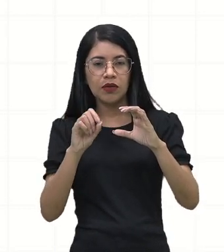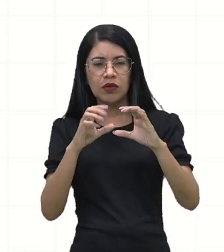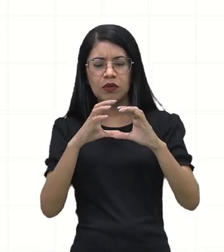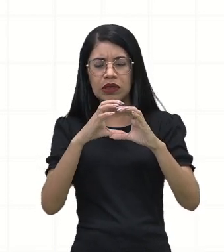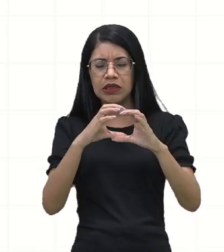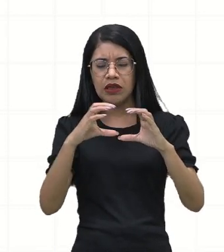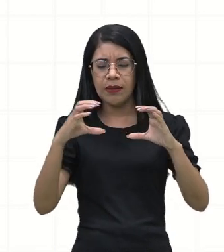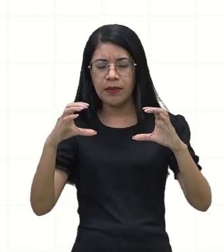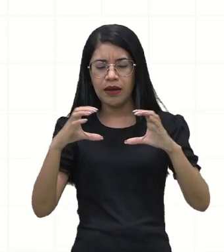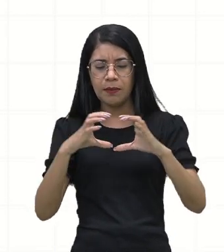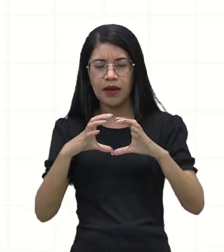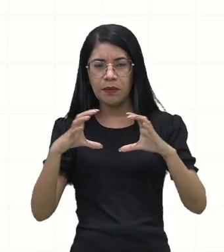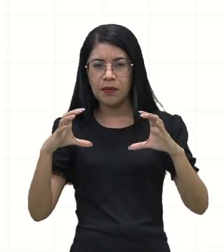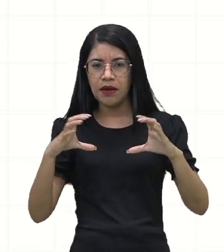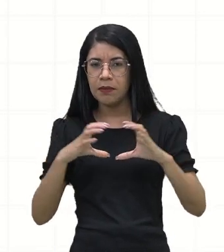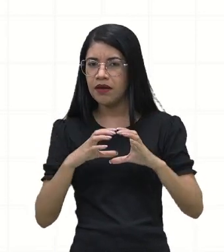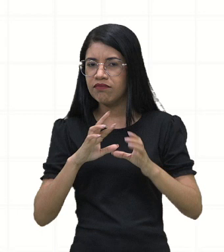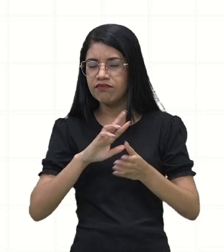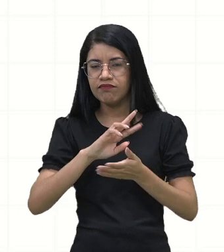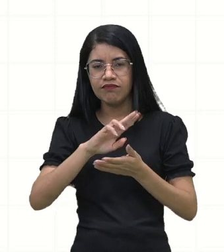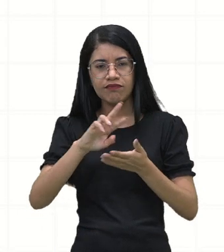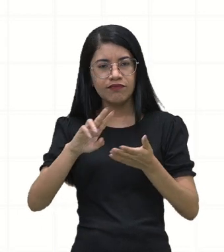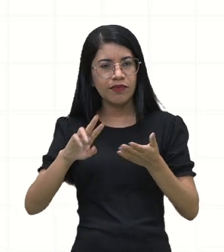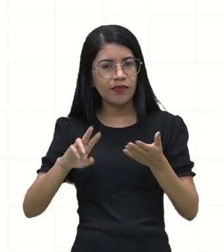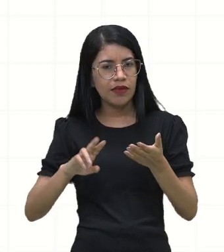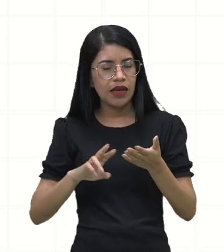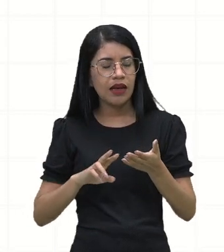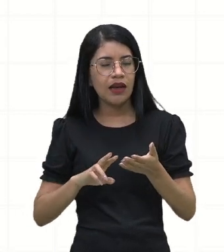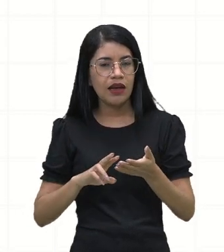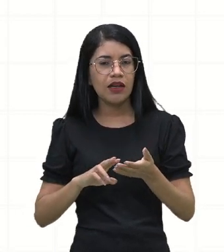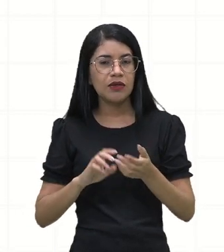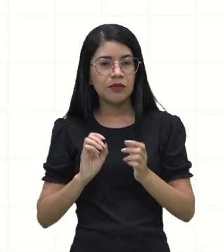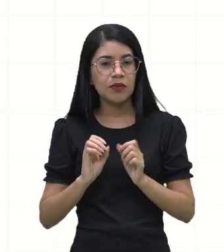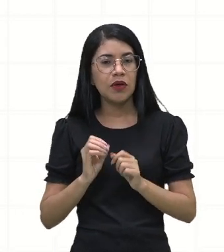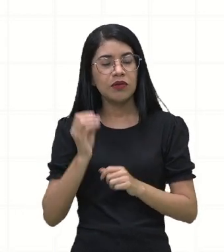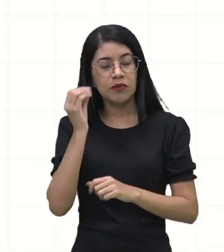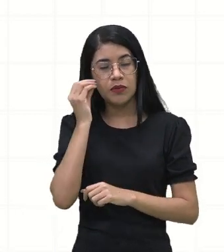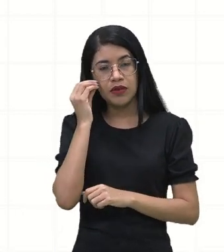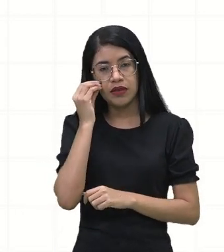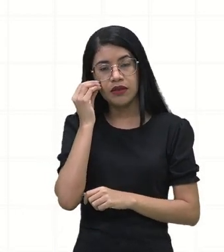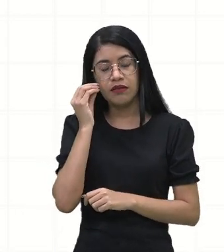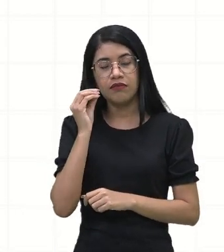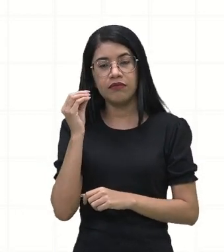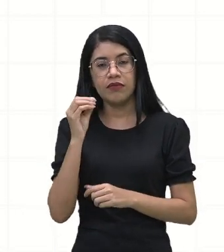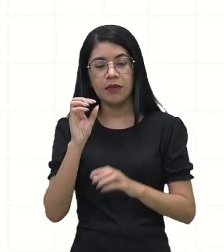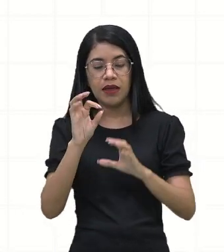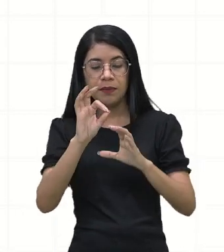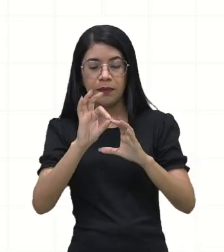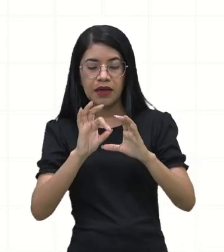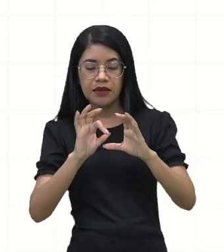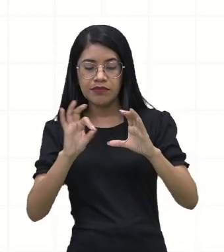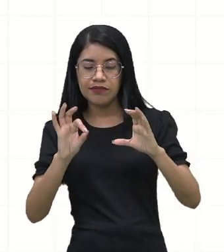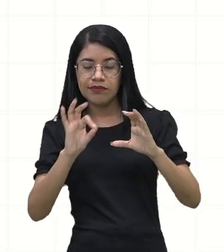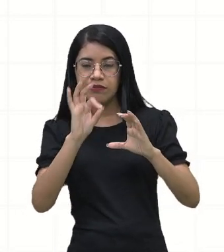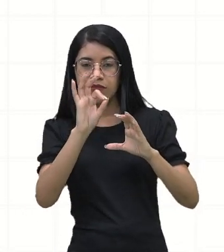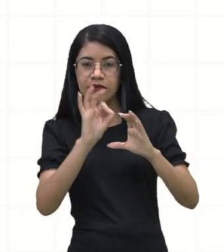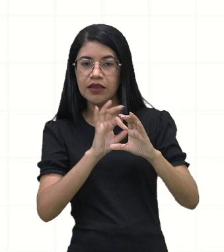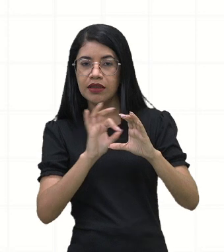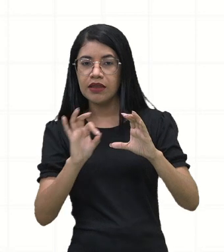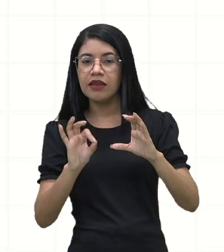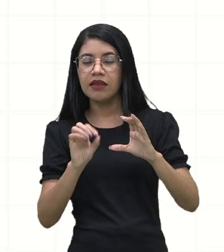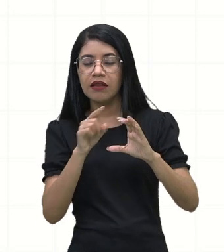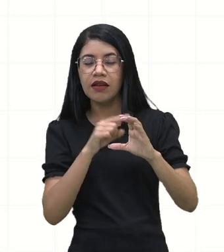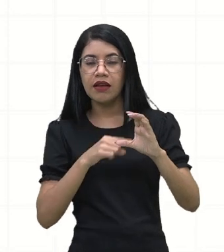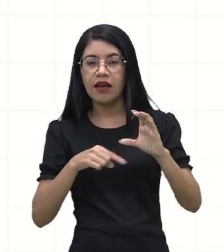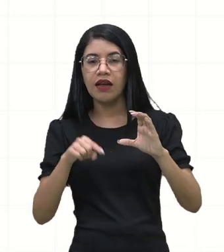diferentes círculos, tá? Você pode pegar várias tampas, né? Medir essa circunferência, medir aí, né, a